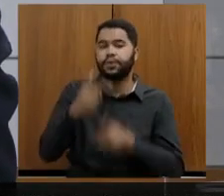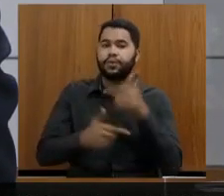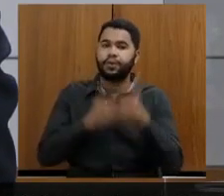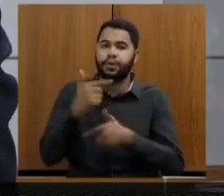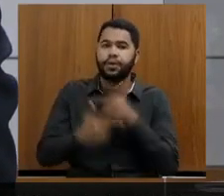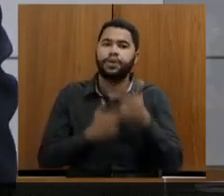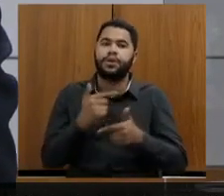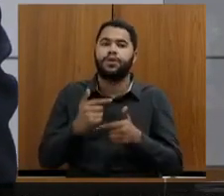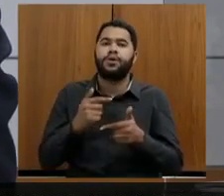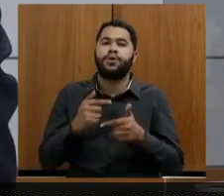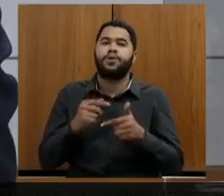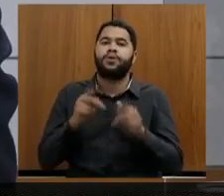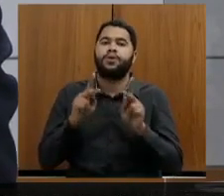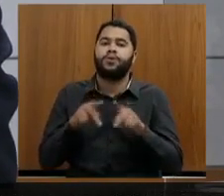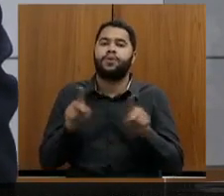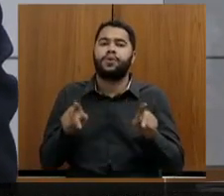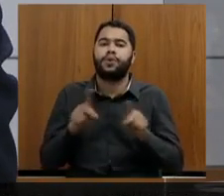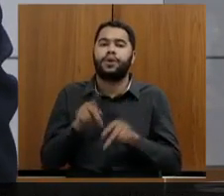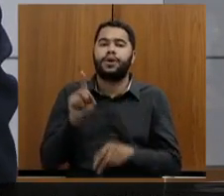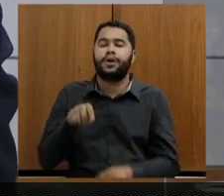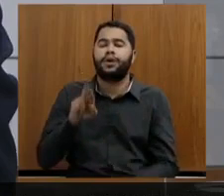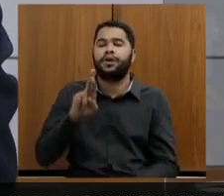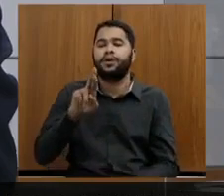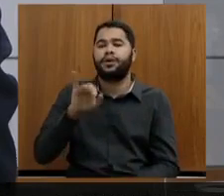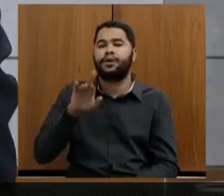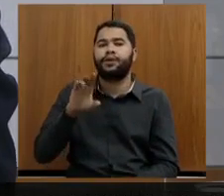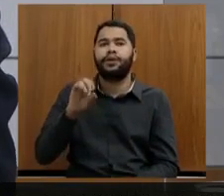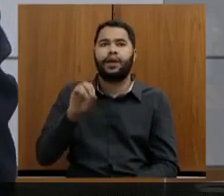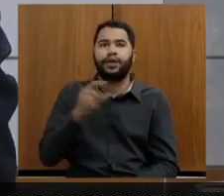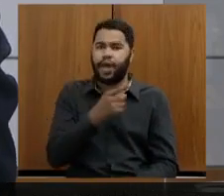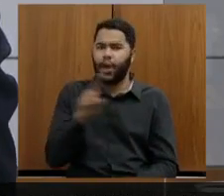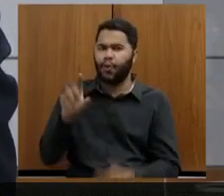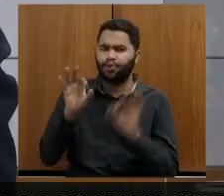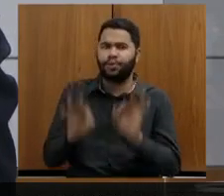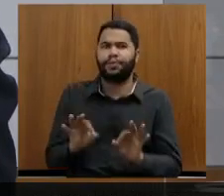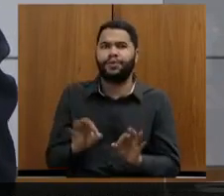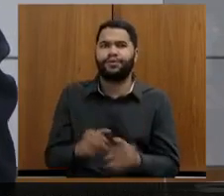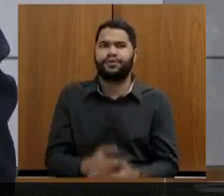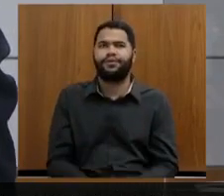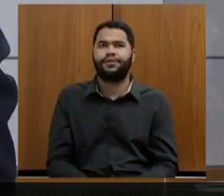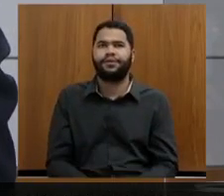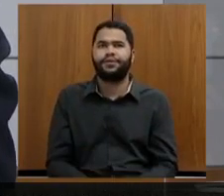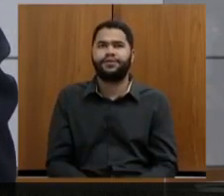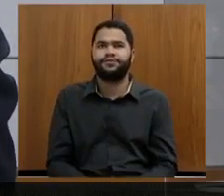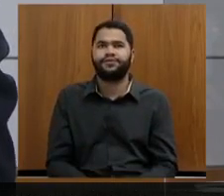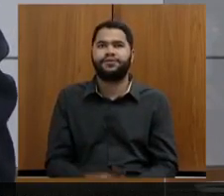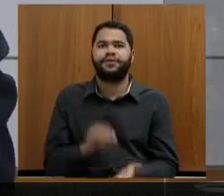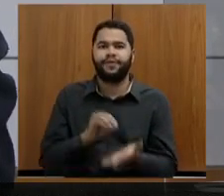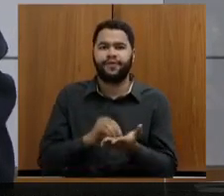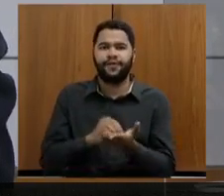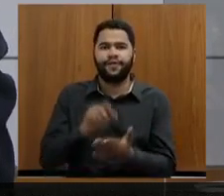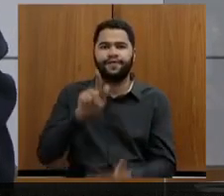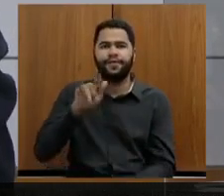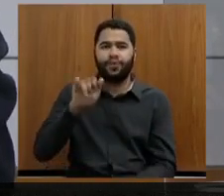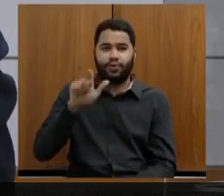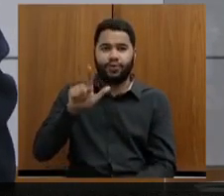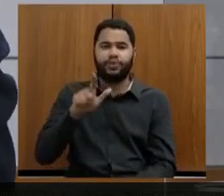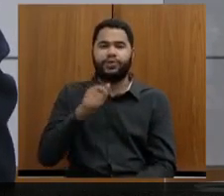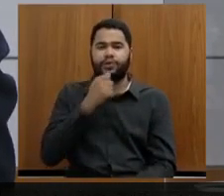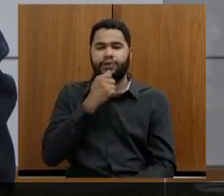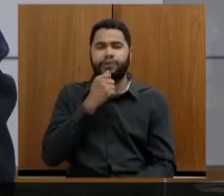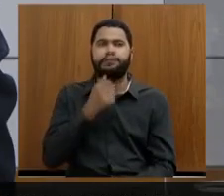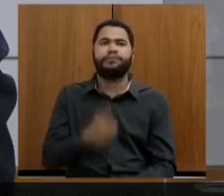trabalho do meu assessor Ricardo Coutinho é última coisa mesmo É falta o jiu ainda né